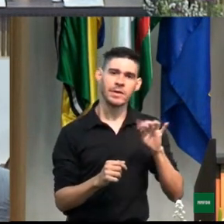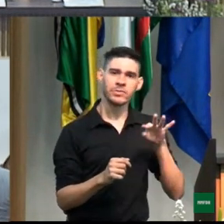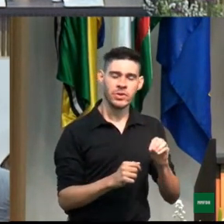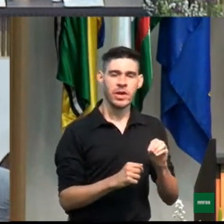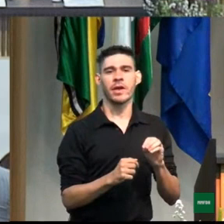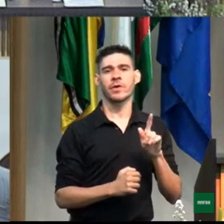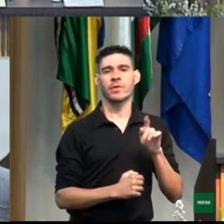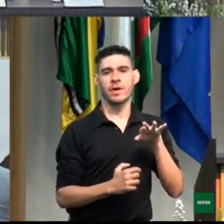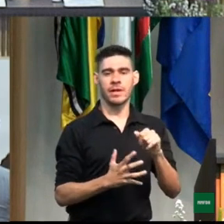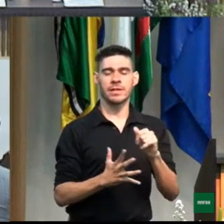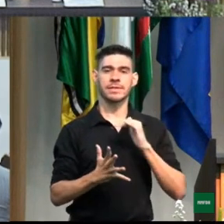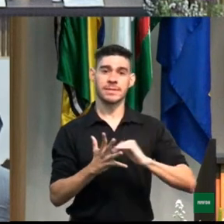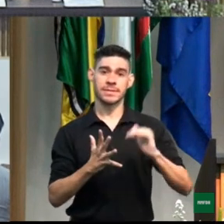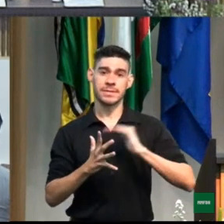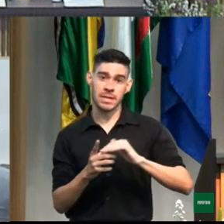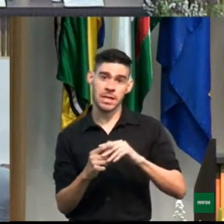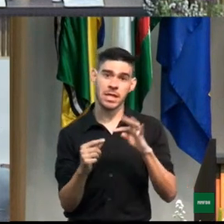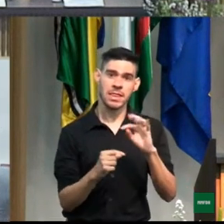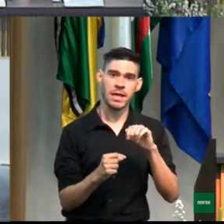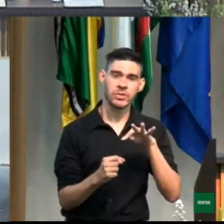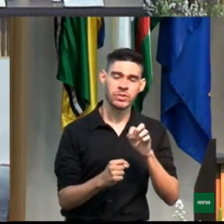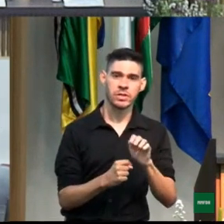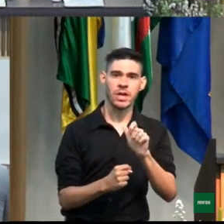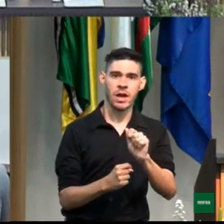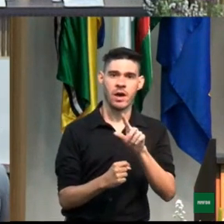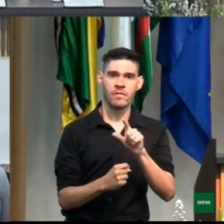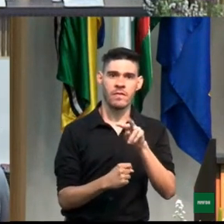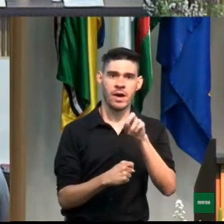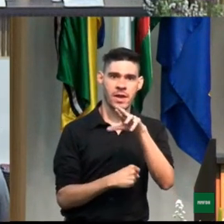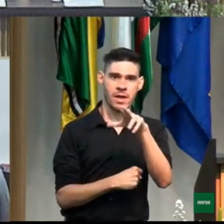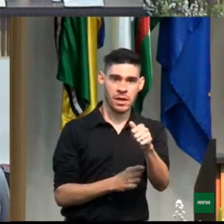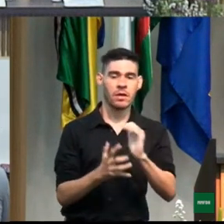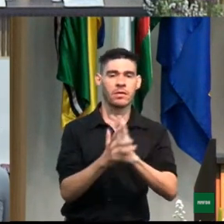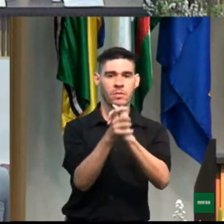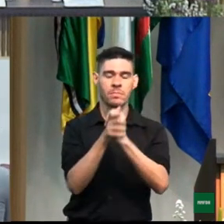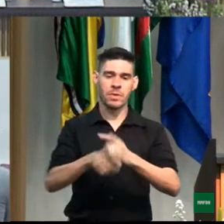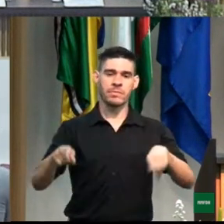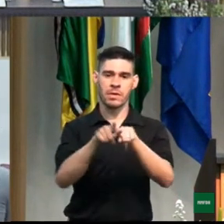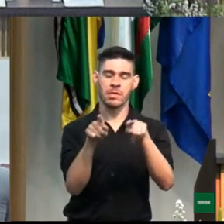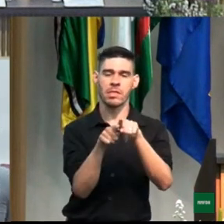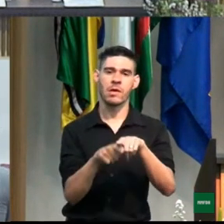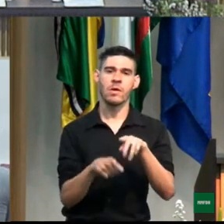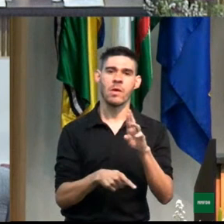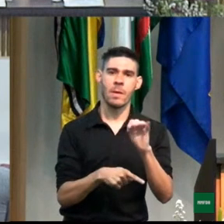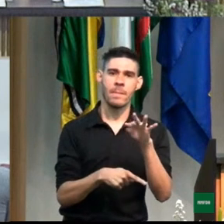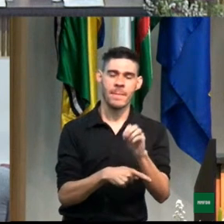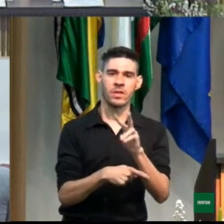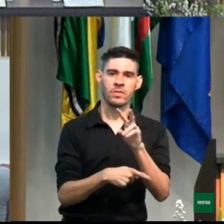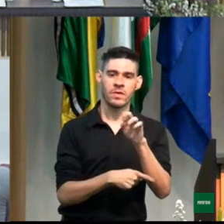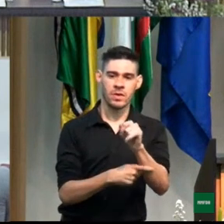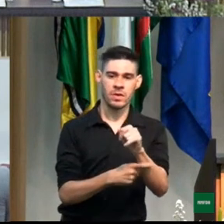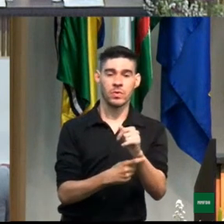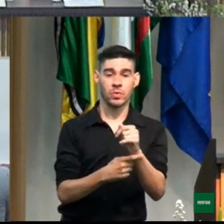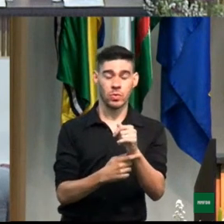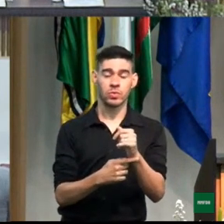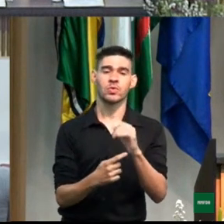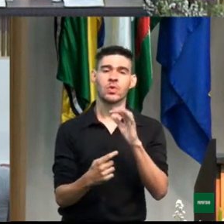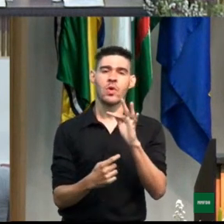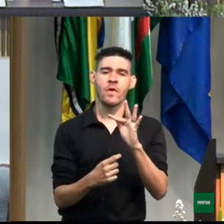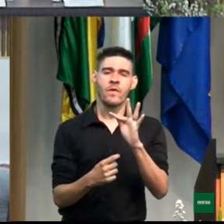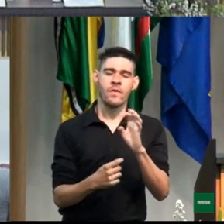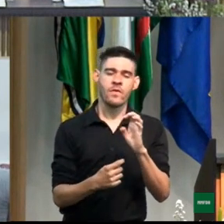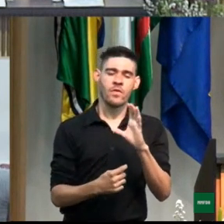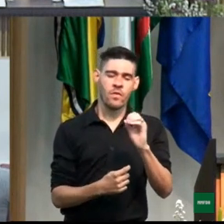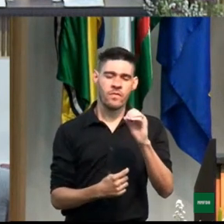Alvarenga. Cumprimento também o senhor Roberto Veloso, da Confederação Nacional do Comércio, o senhor Fábio